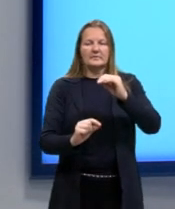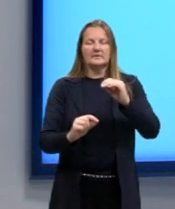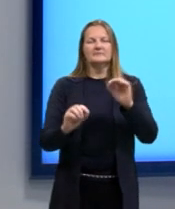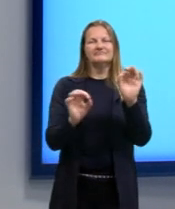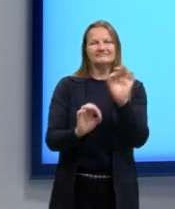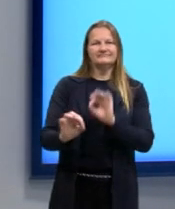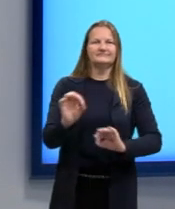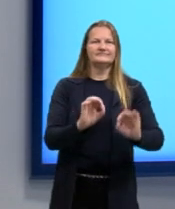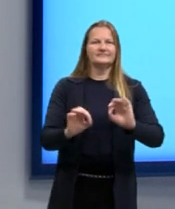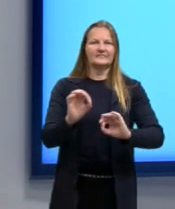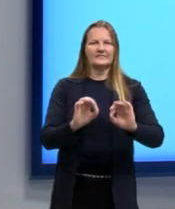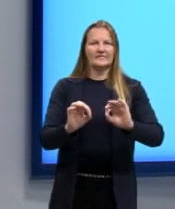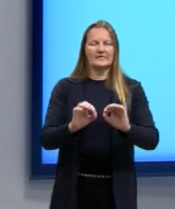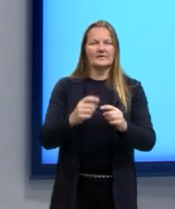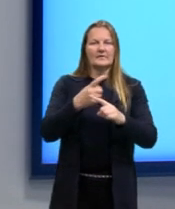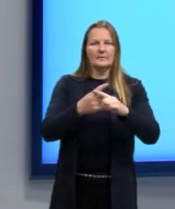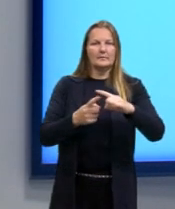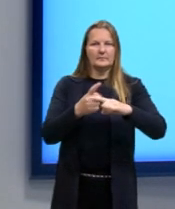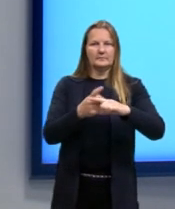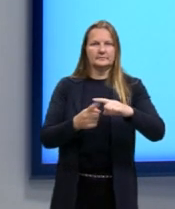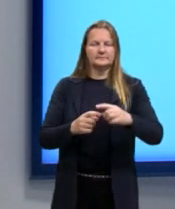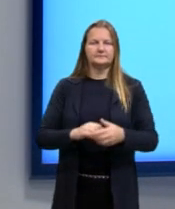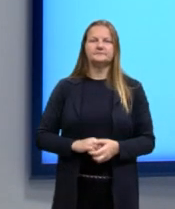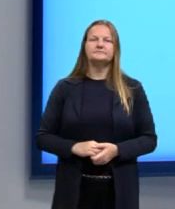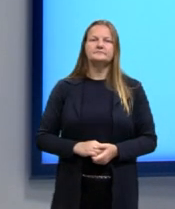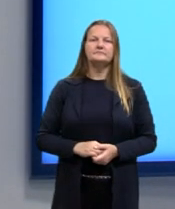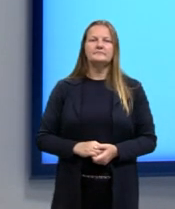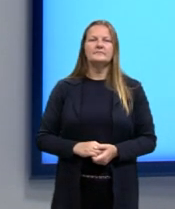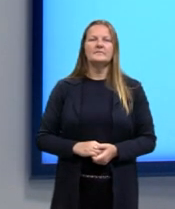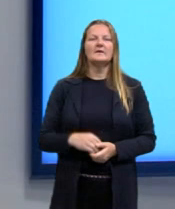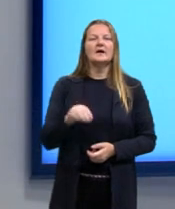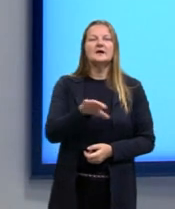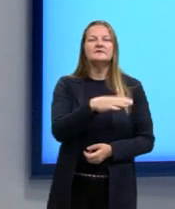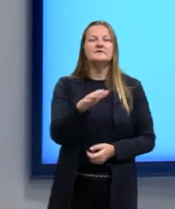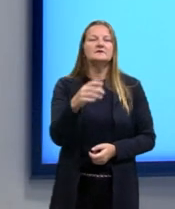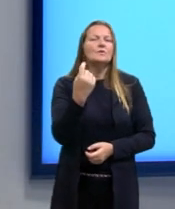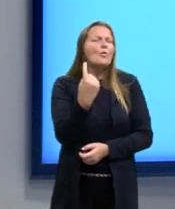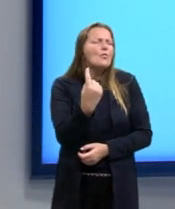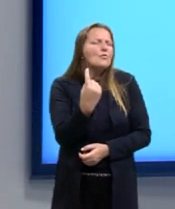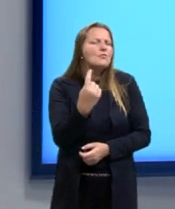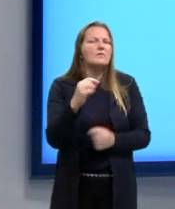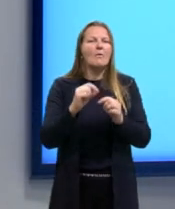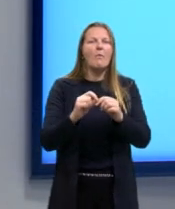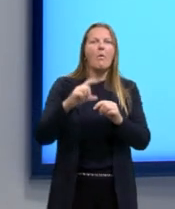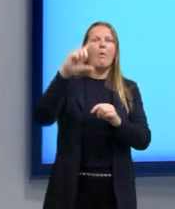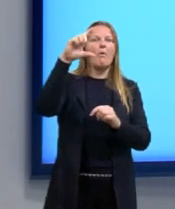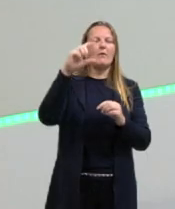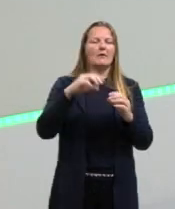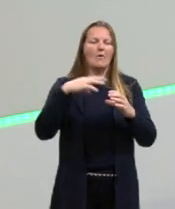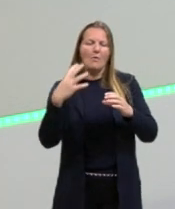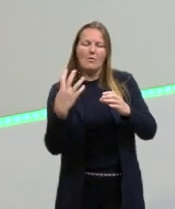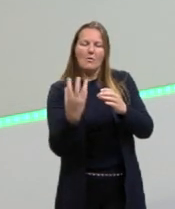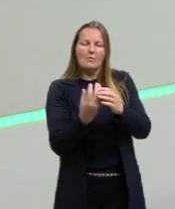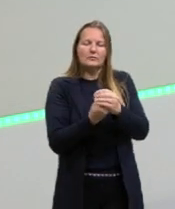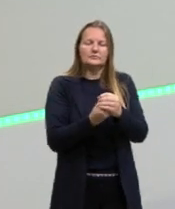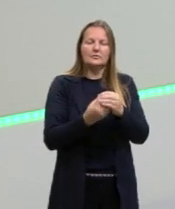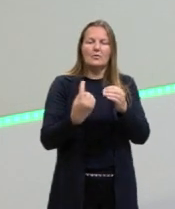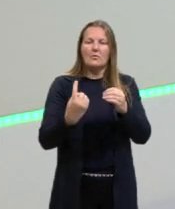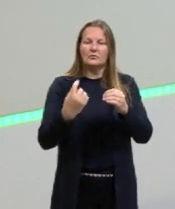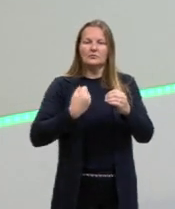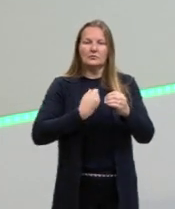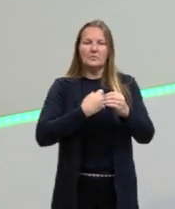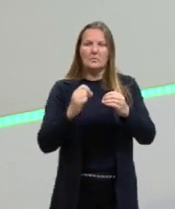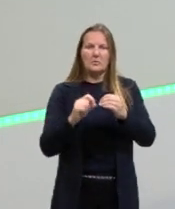distorcer a média drasticamente mesmo que seja um valor só em todo aquele conjunto ele pode